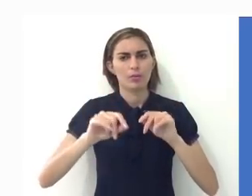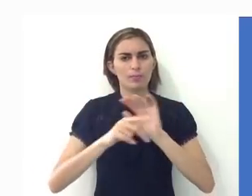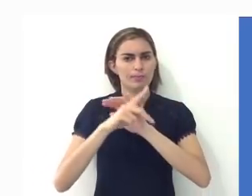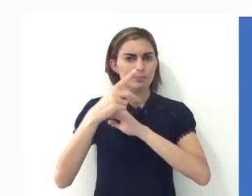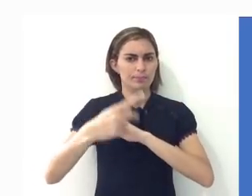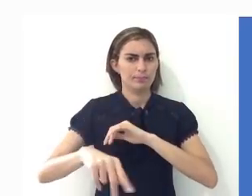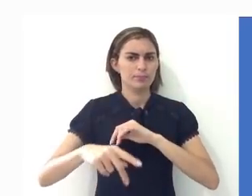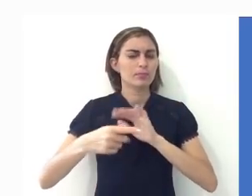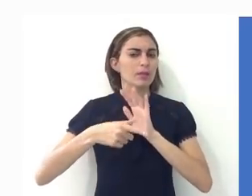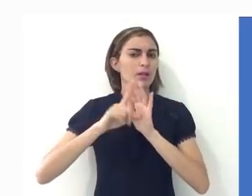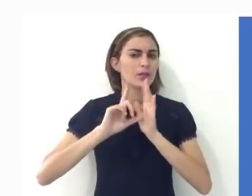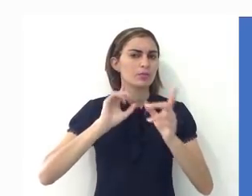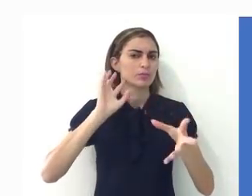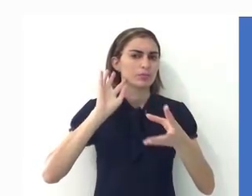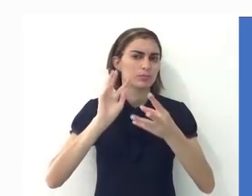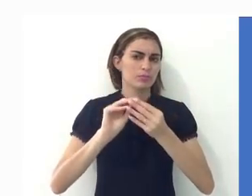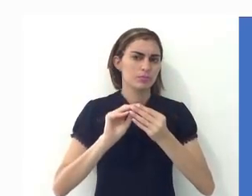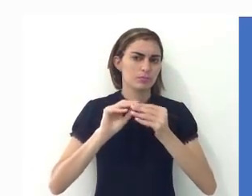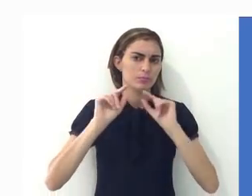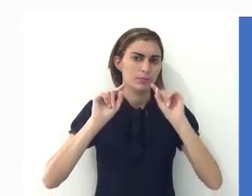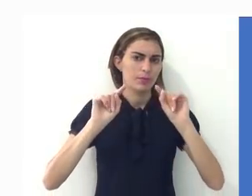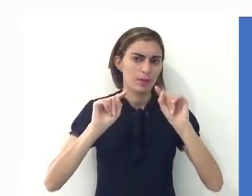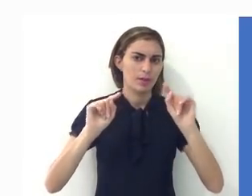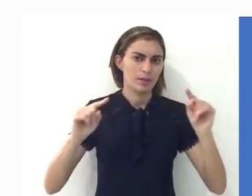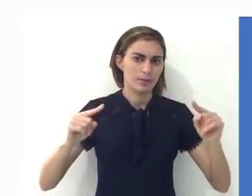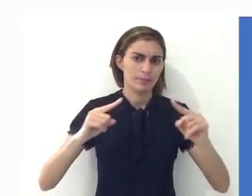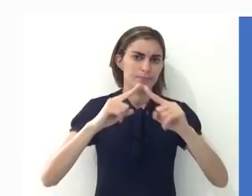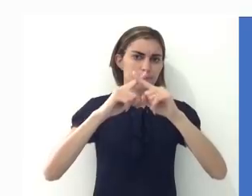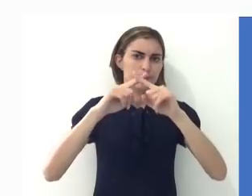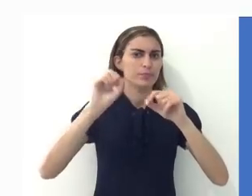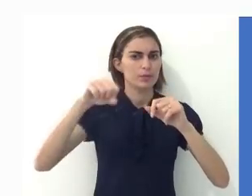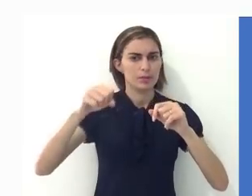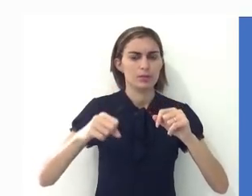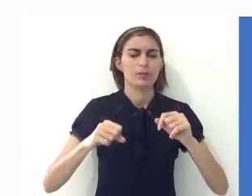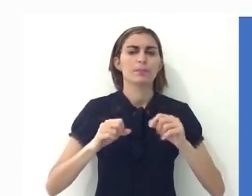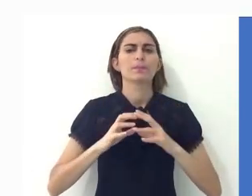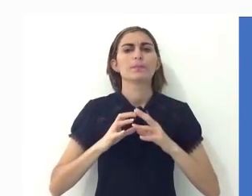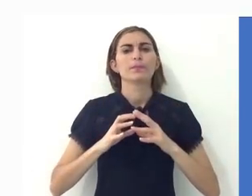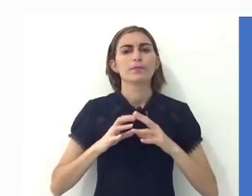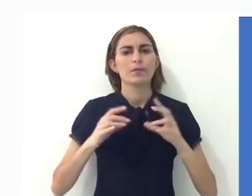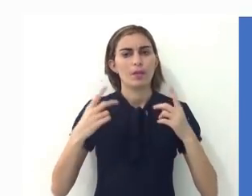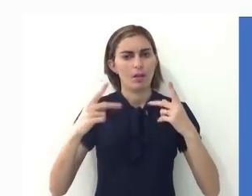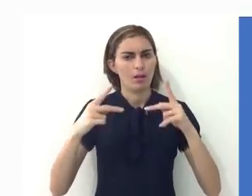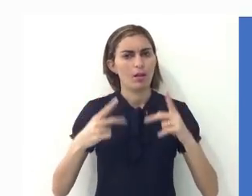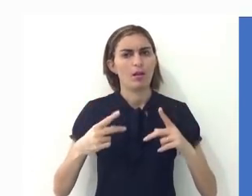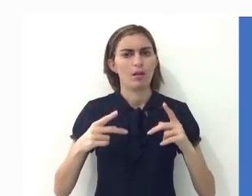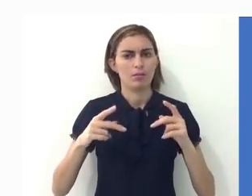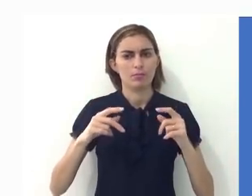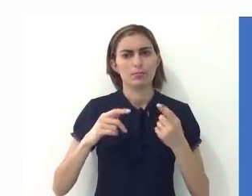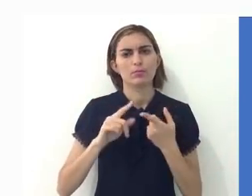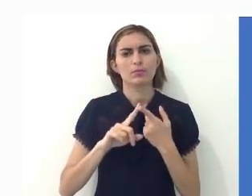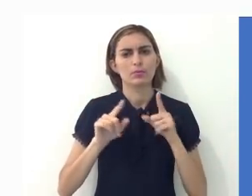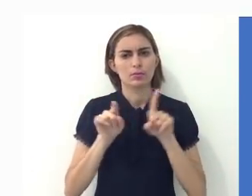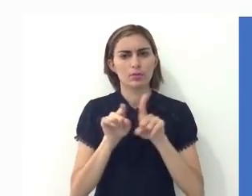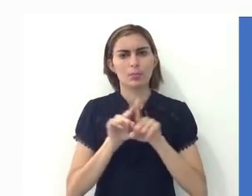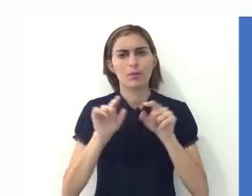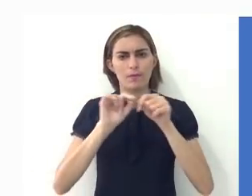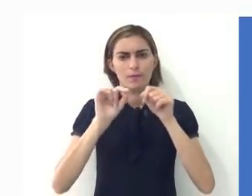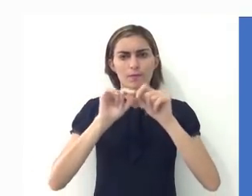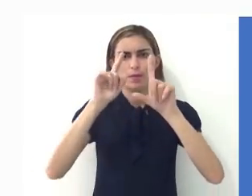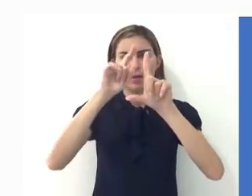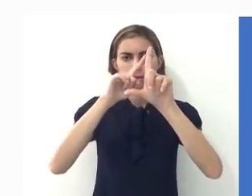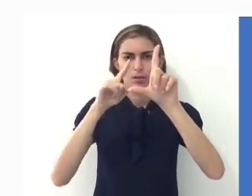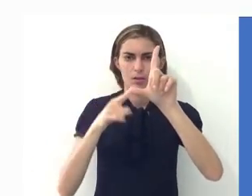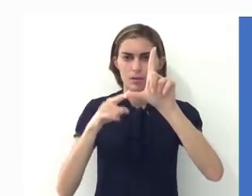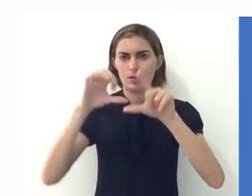todas as propriedades anteriores, a gente conclui que elas se cruzam sim no ponto médio, que elas, além disso, elas formam um